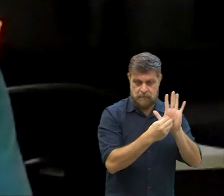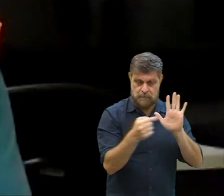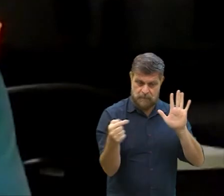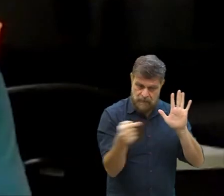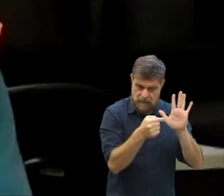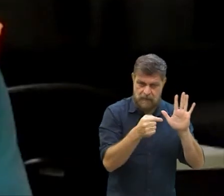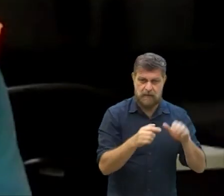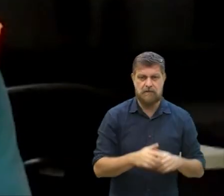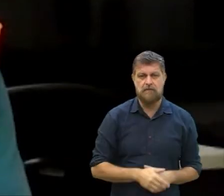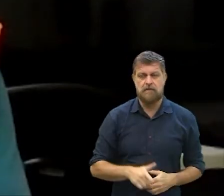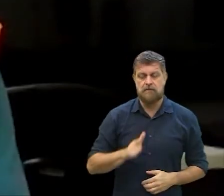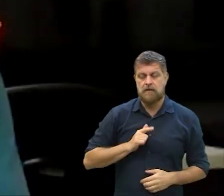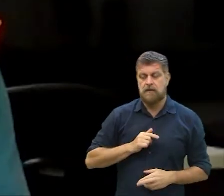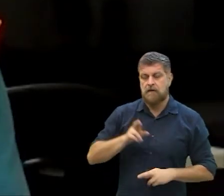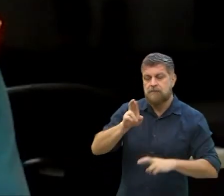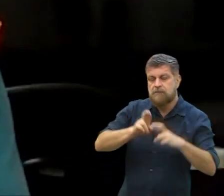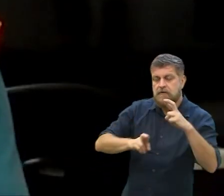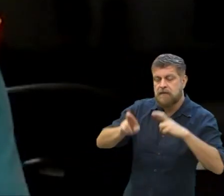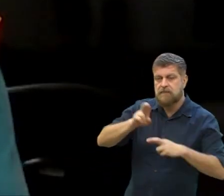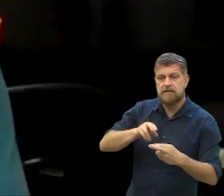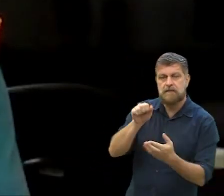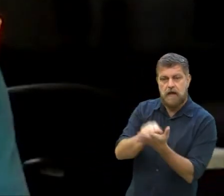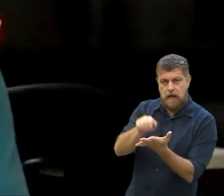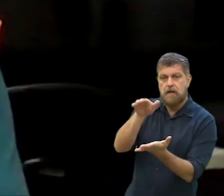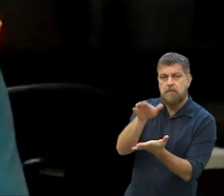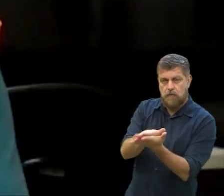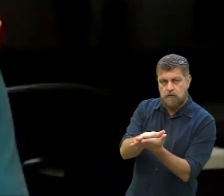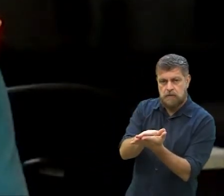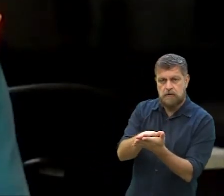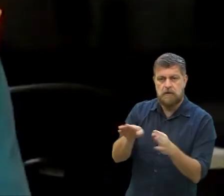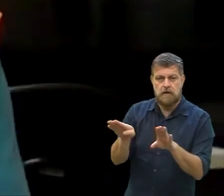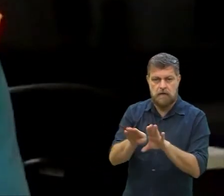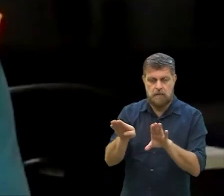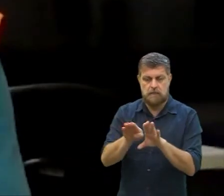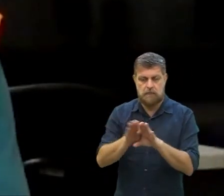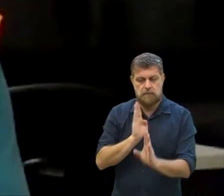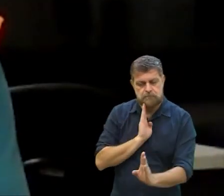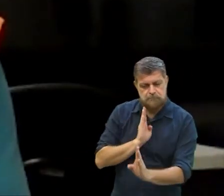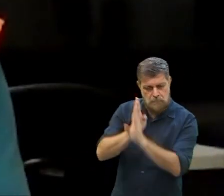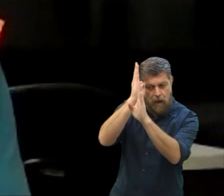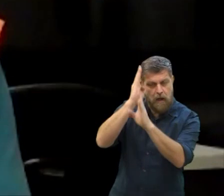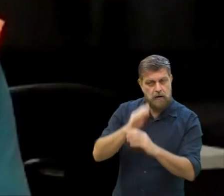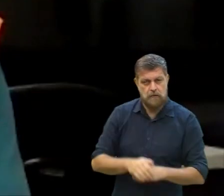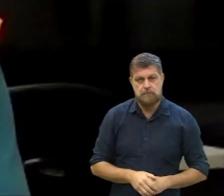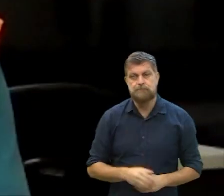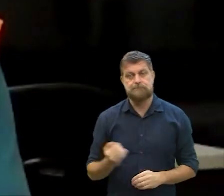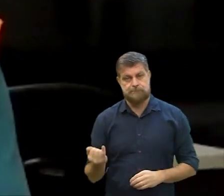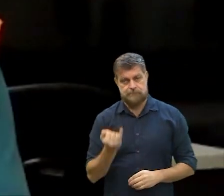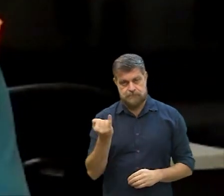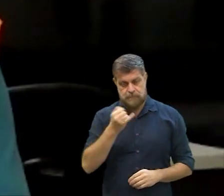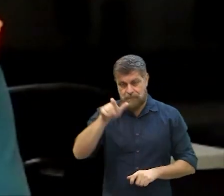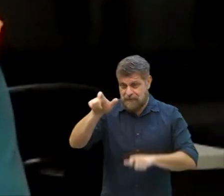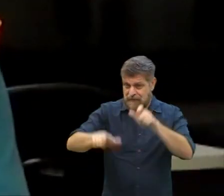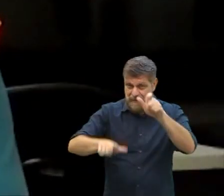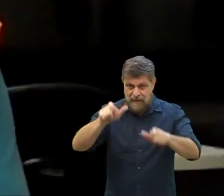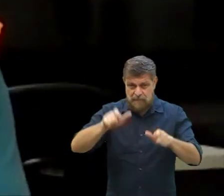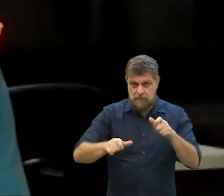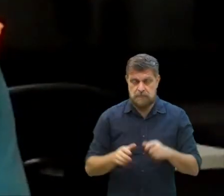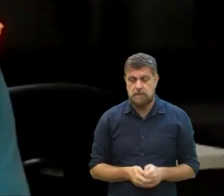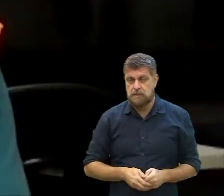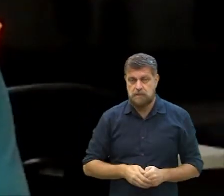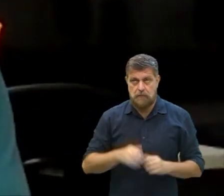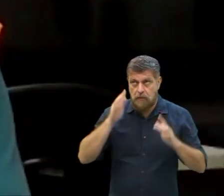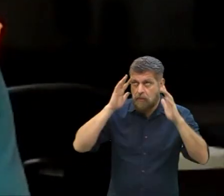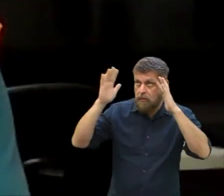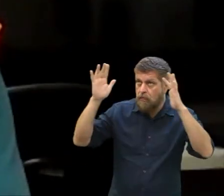Ambiente, para a verificação e aplicação de penalidade ou de constatação. Então, isso é importante. As pessoas não têm,